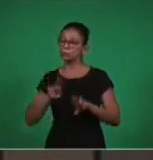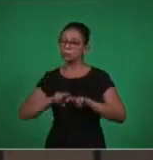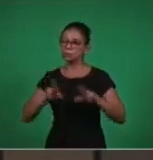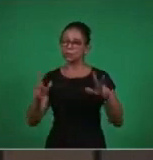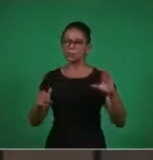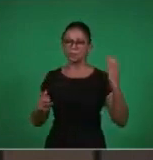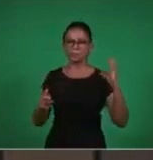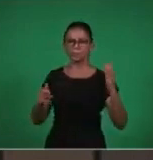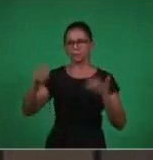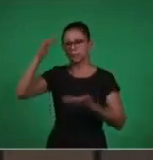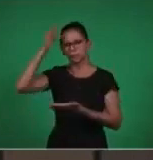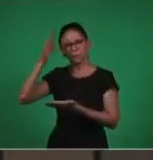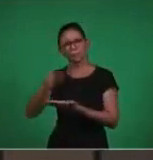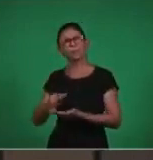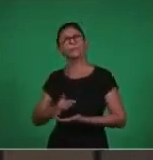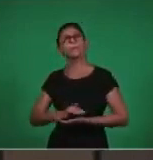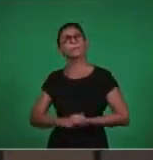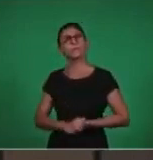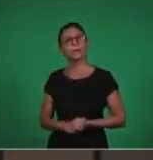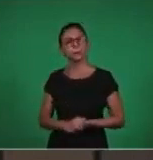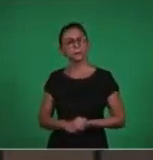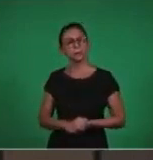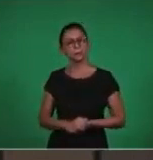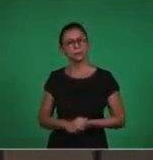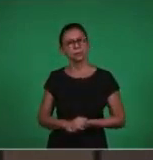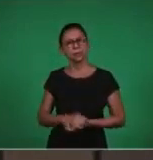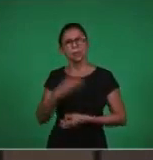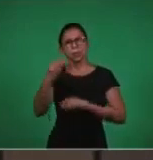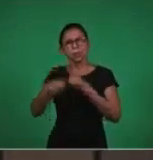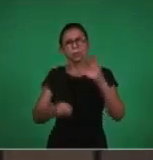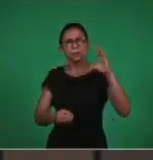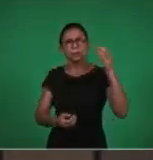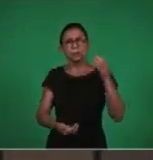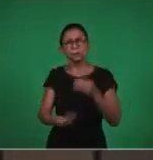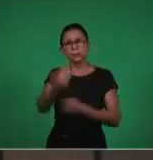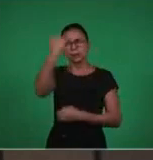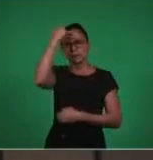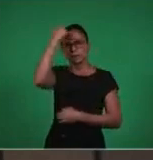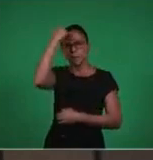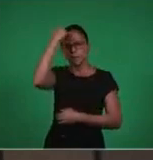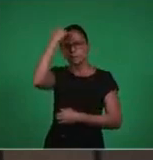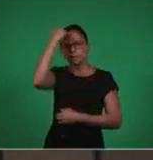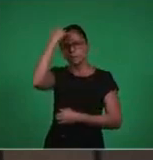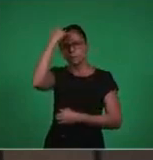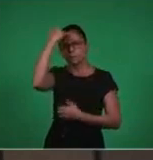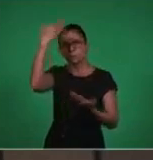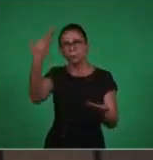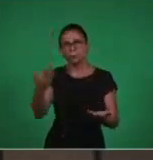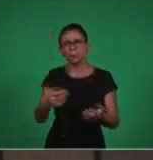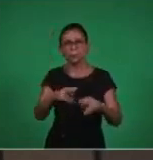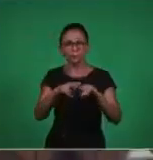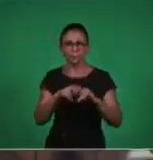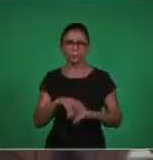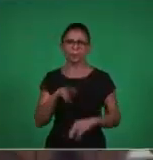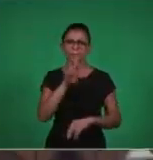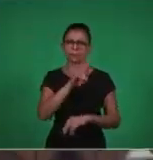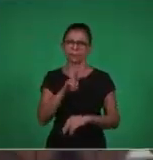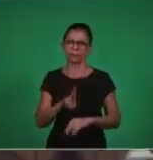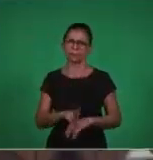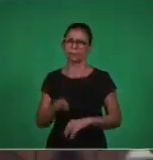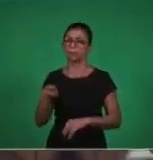Então, ciência vai entrar na sua mente de que forma? Pela razão. E a fé? E a